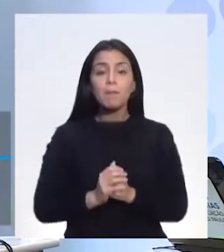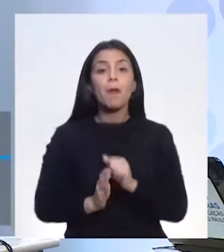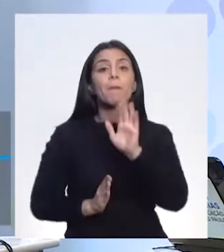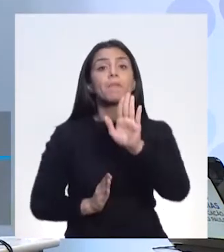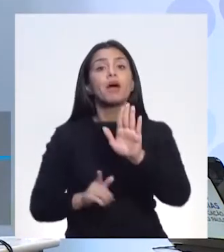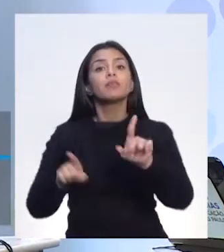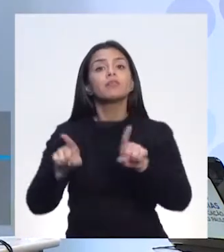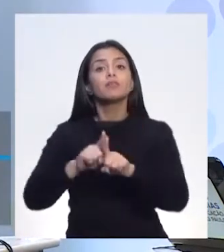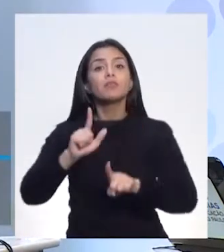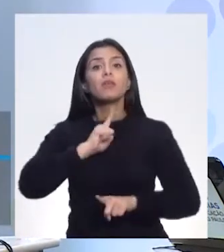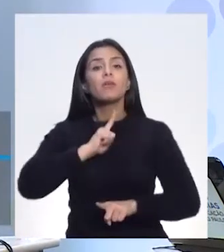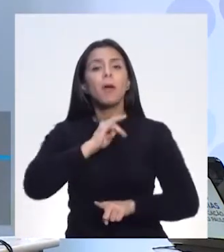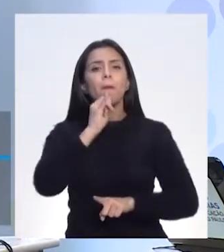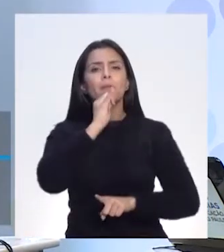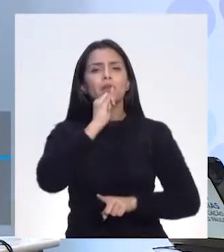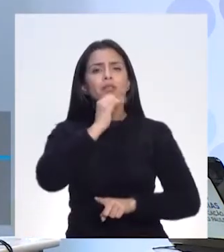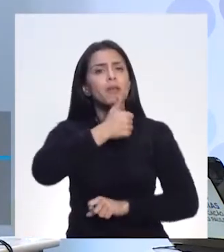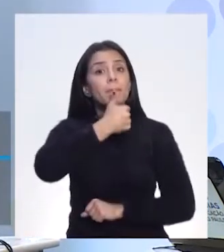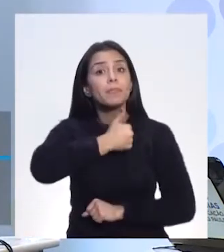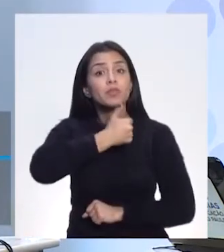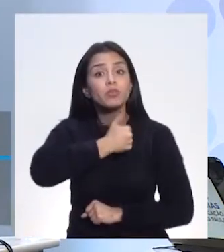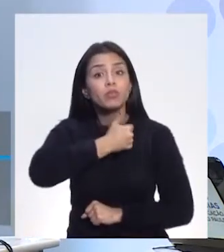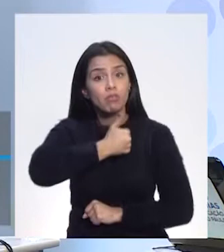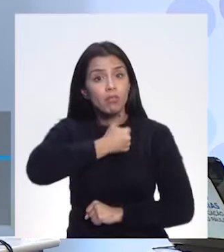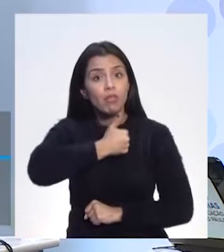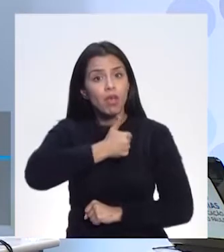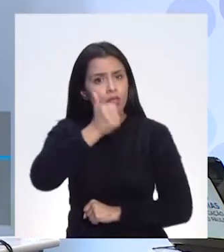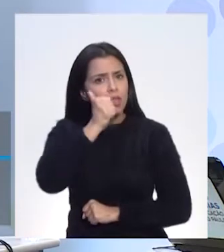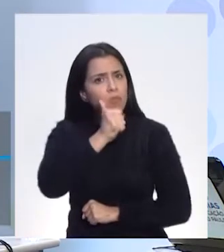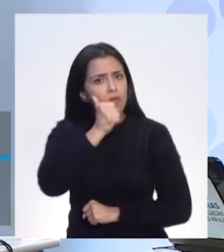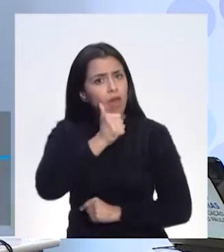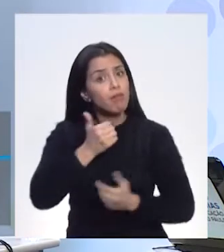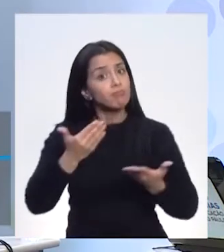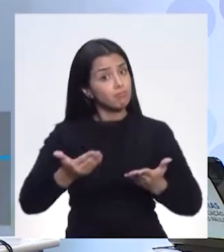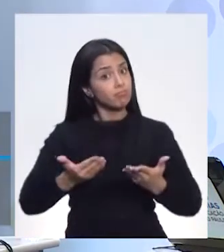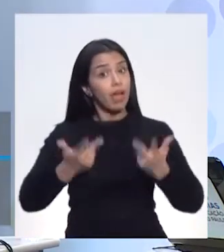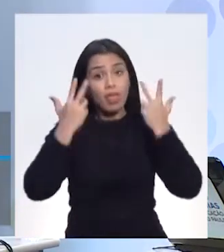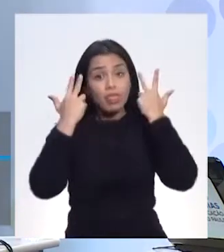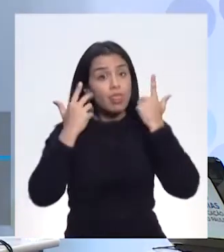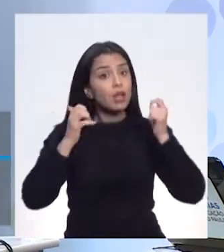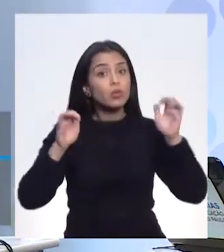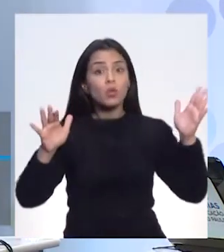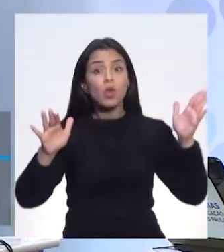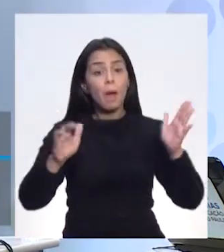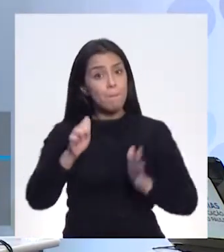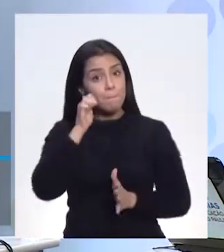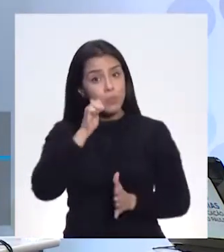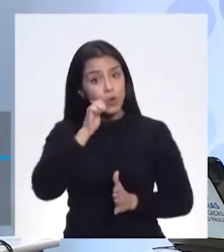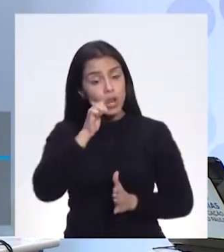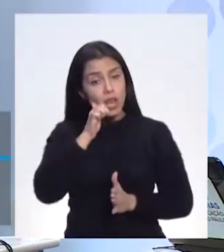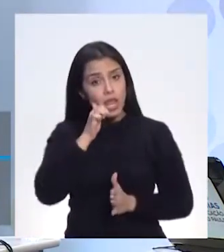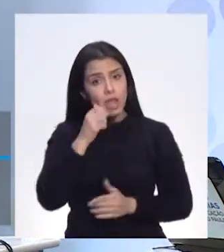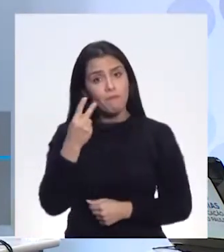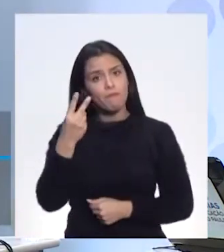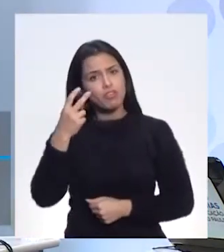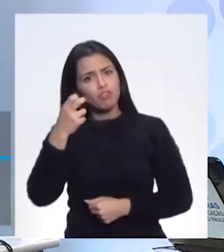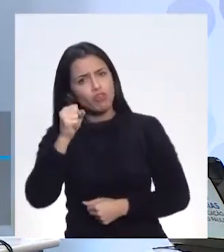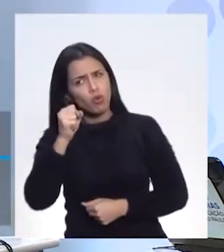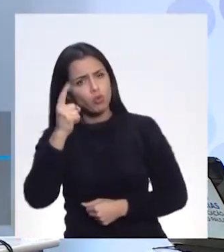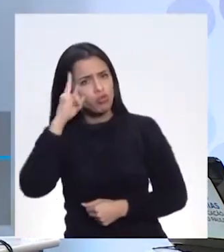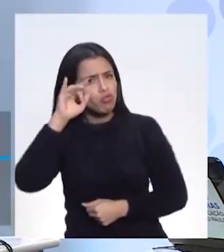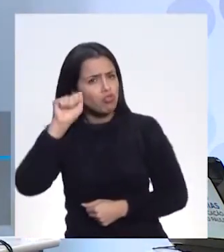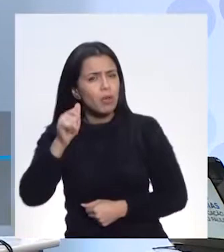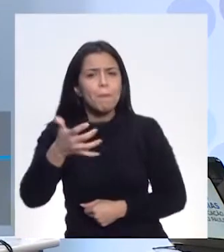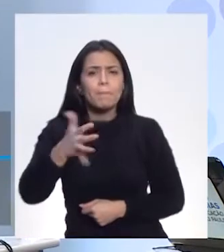exemplo, também o ciclo menstrual das mulheres, certo? Então, a mulher que é regulada, a cada 28 dias ela tem